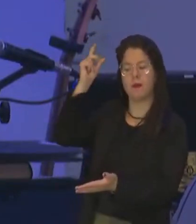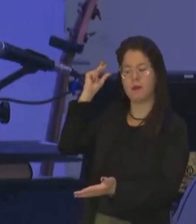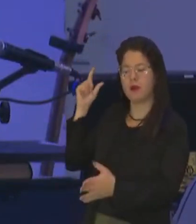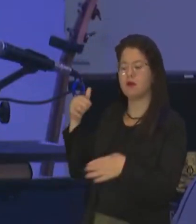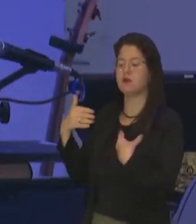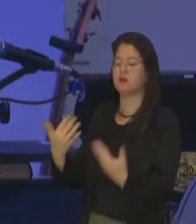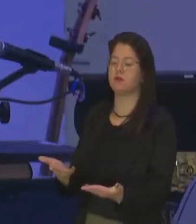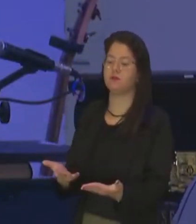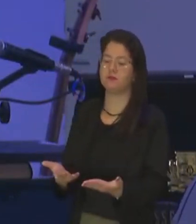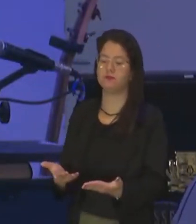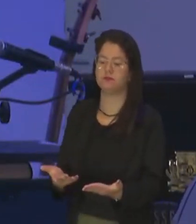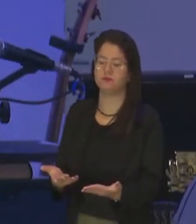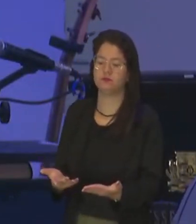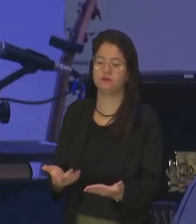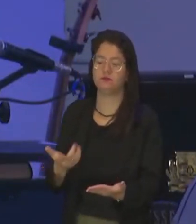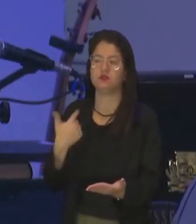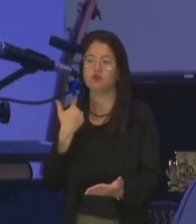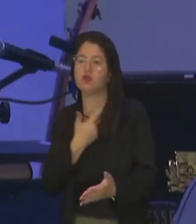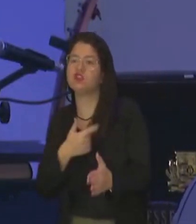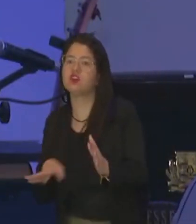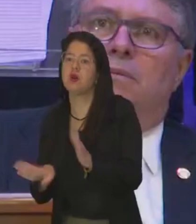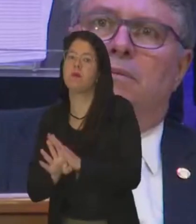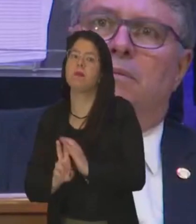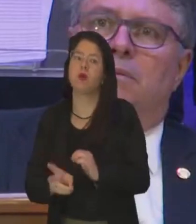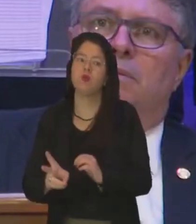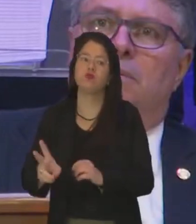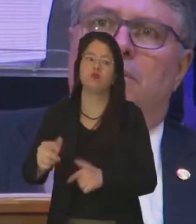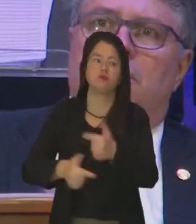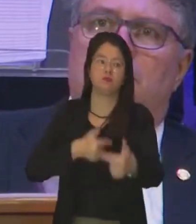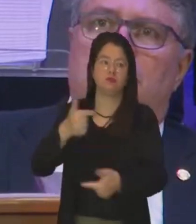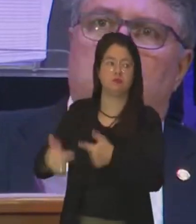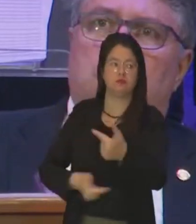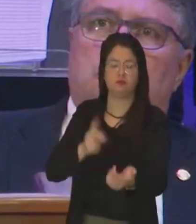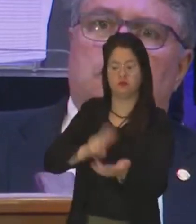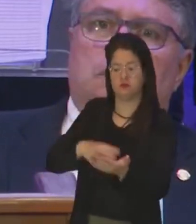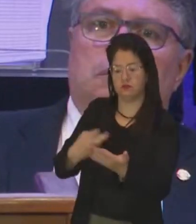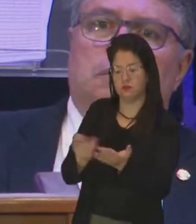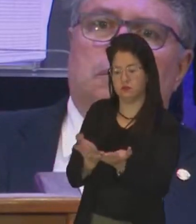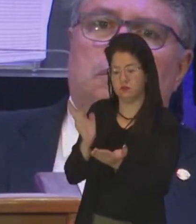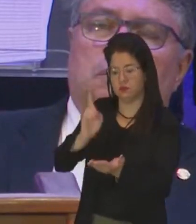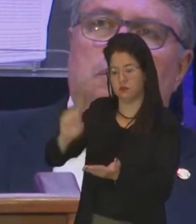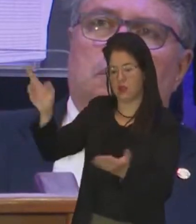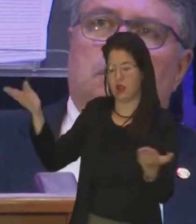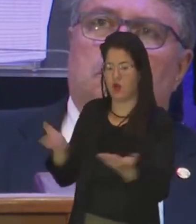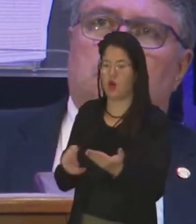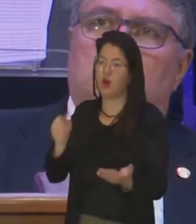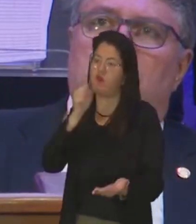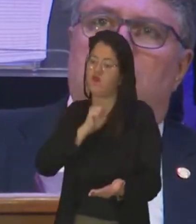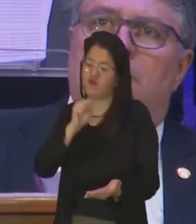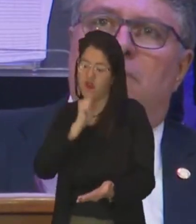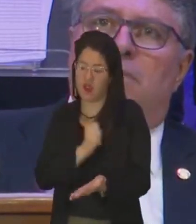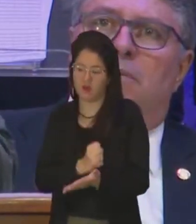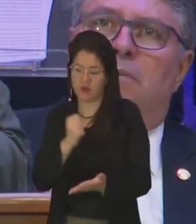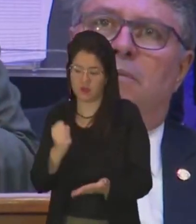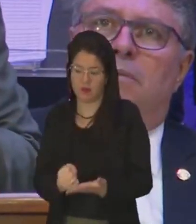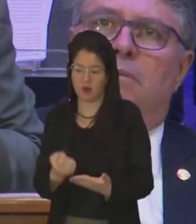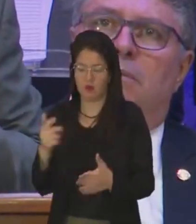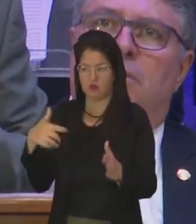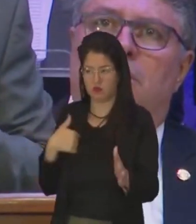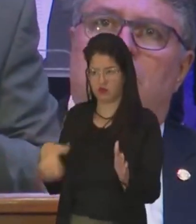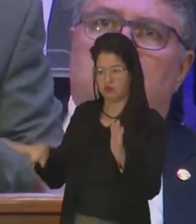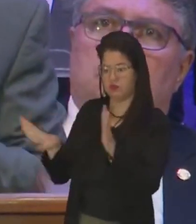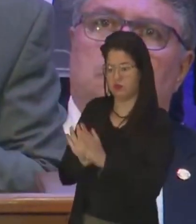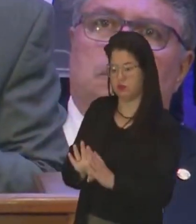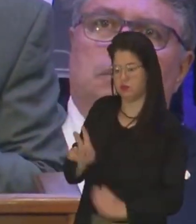e nós chegamos para continuar o trabalho de tradução da Bíblia, agora com o Antigo Testamento. Quando eu cheguei,